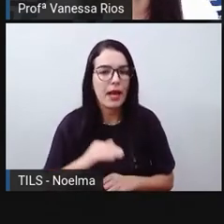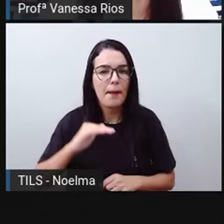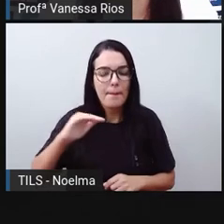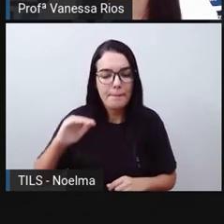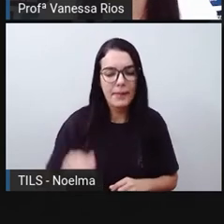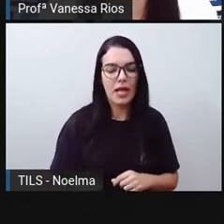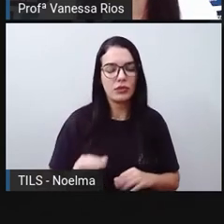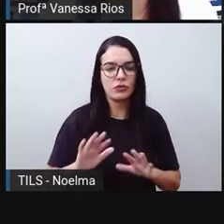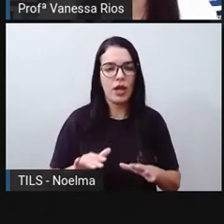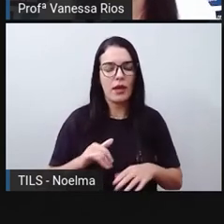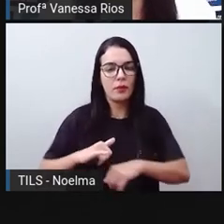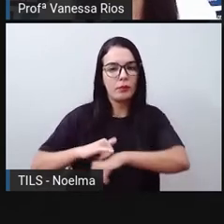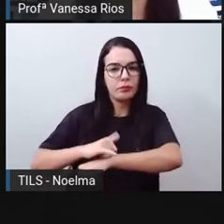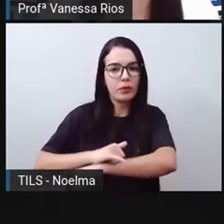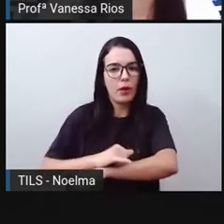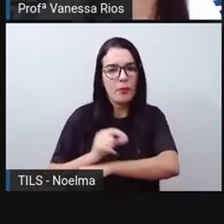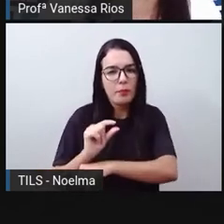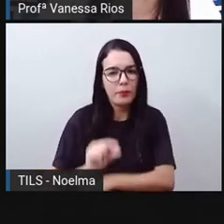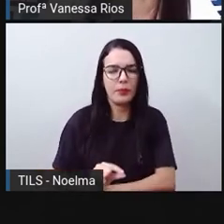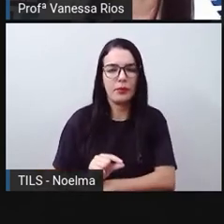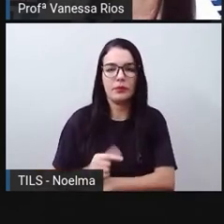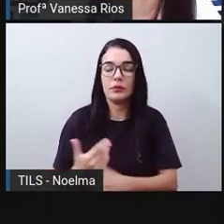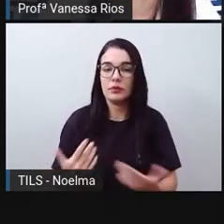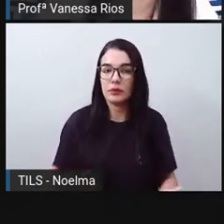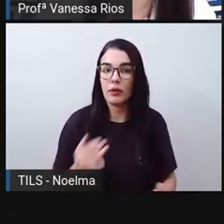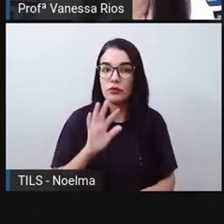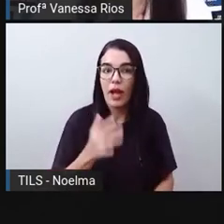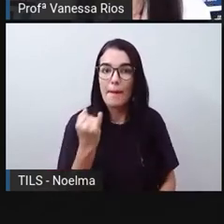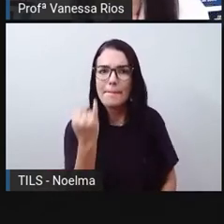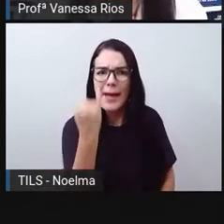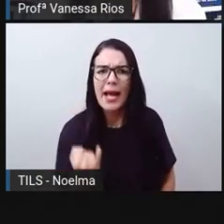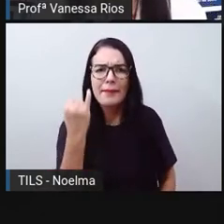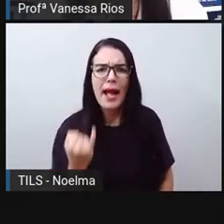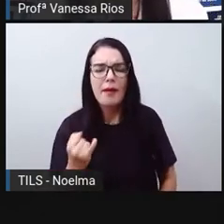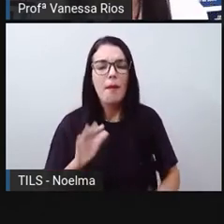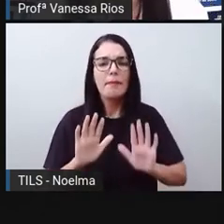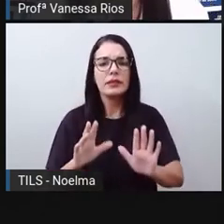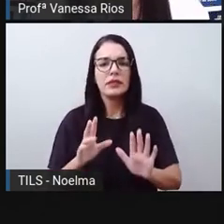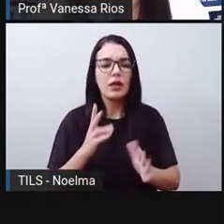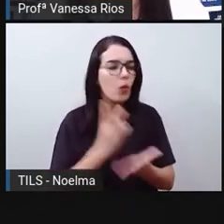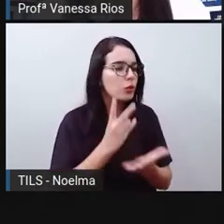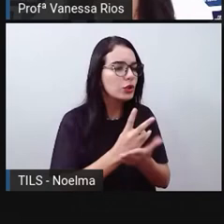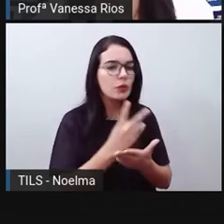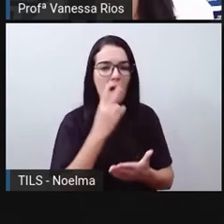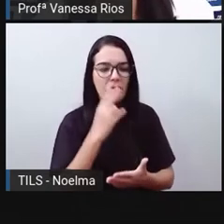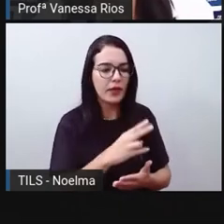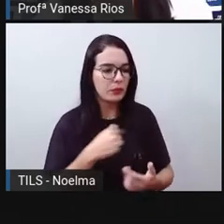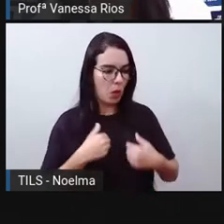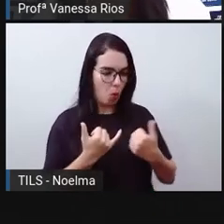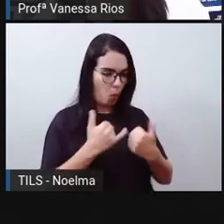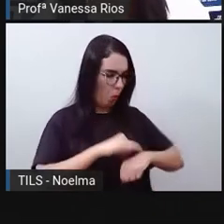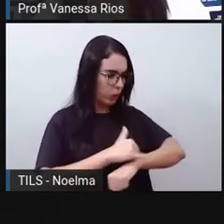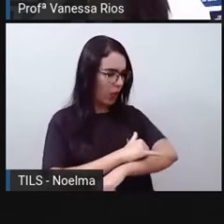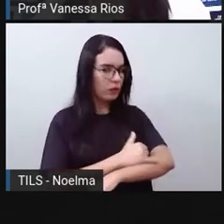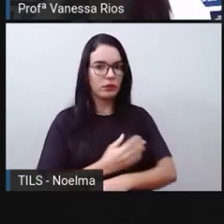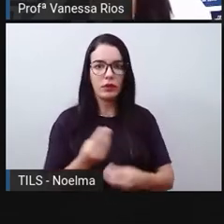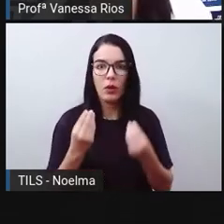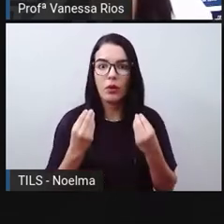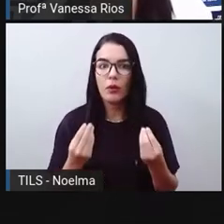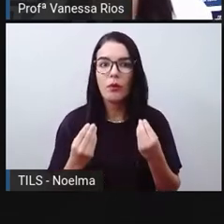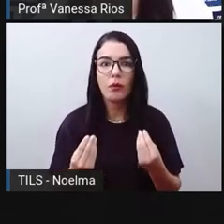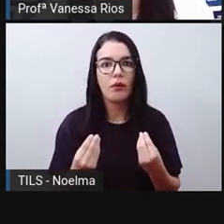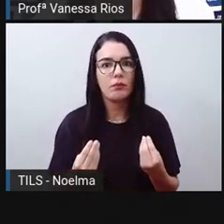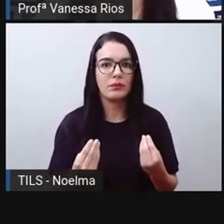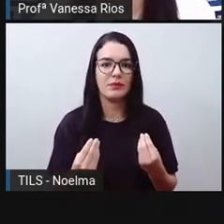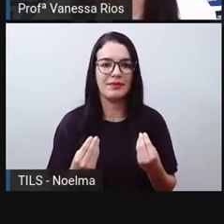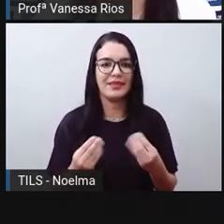ideal, né? Já está aí muito magro, mas quando se olha no espelho, ele tem uma distorção da imagem, não se enxerga